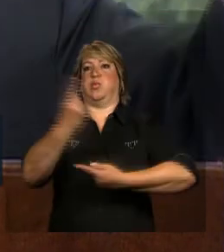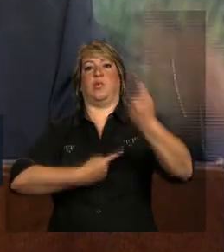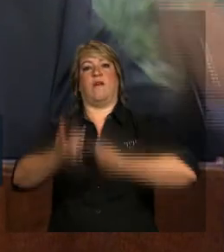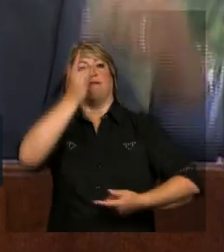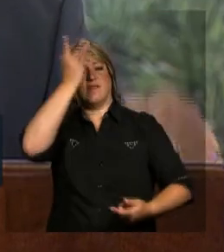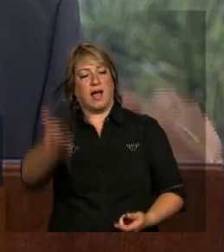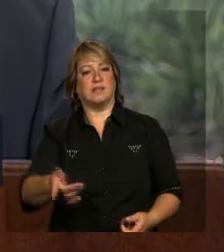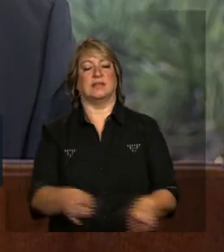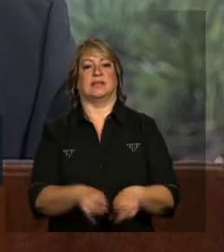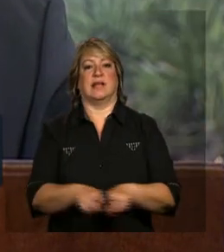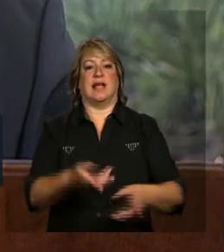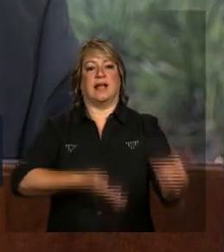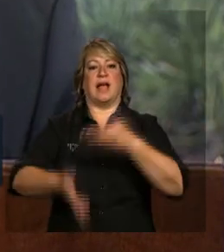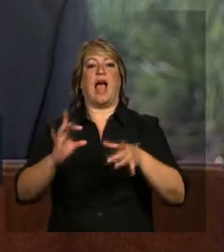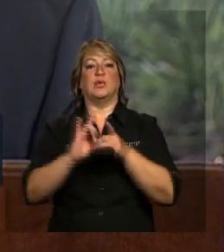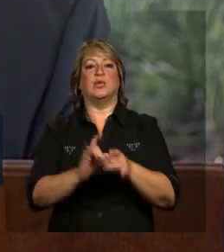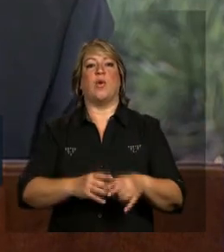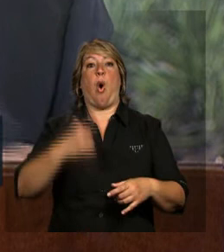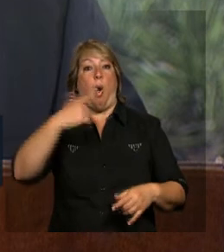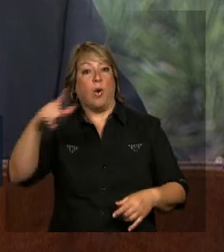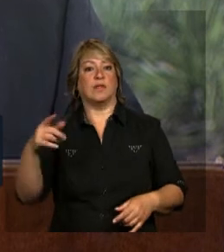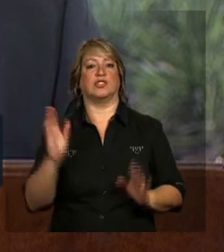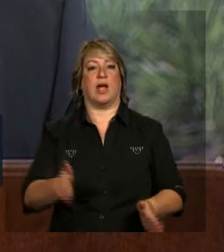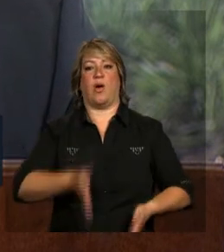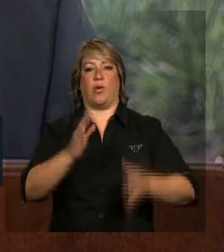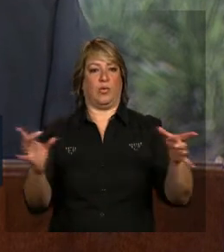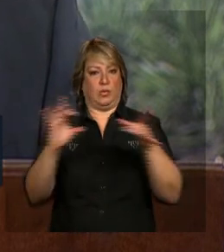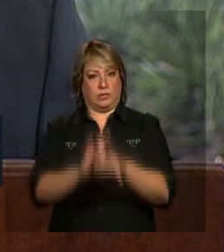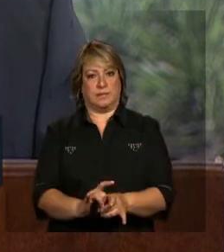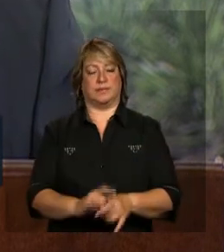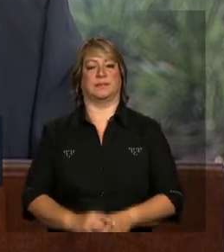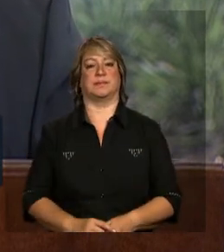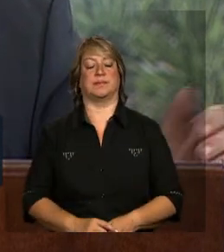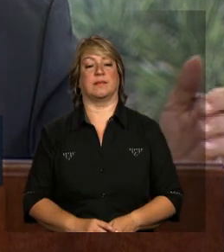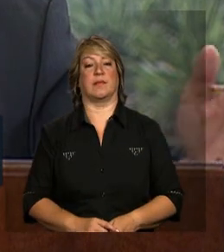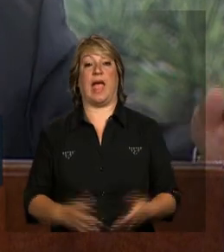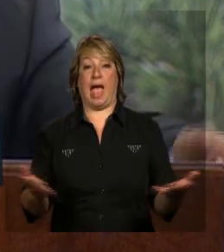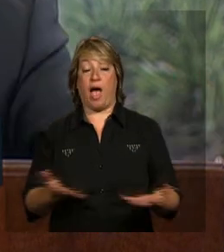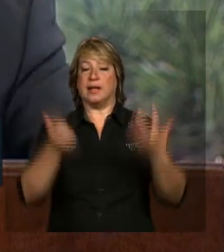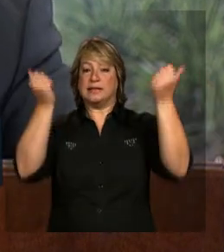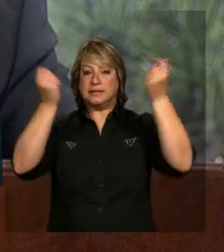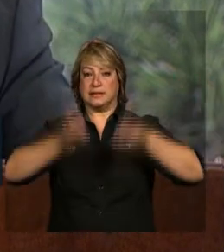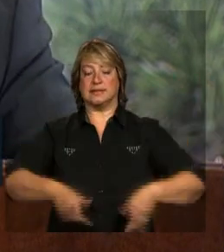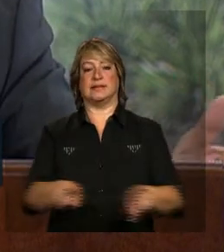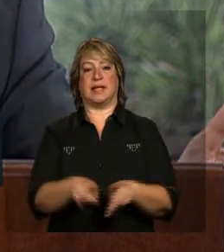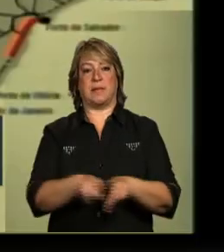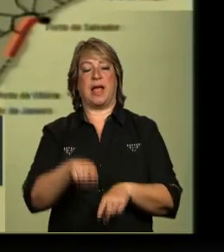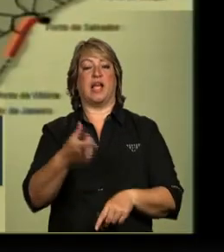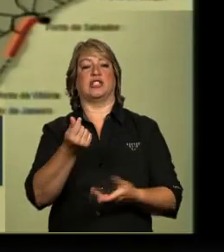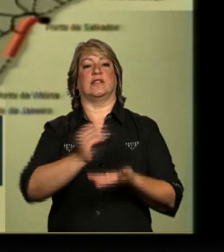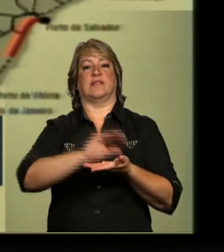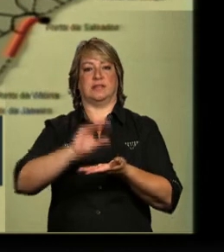articulam com grandes outras rodovias do Brasil e vamos aqui ver mais detalhadamente esse